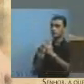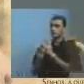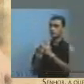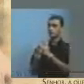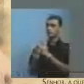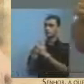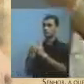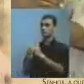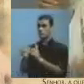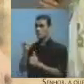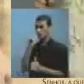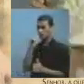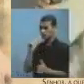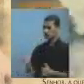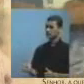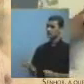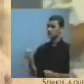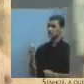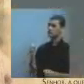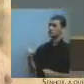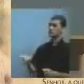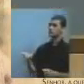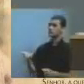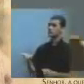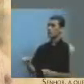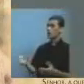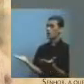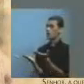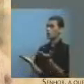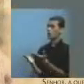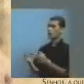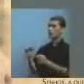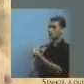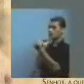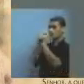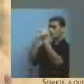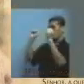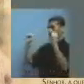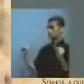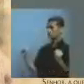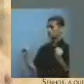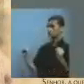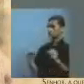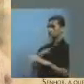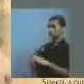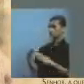me interessa a situação que você se encontra. Pode ser a pior de todas, todas, todas, todas. Quem assistiu O